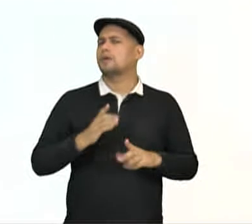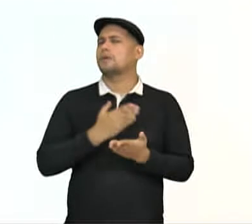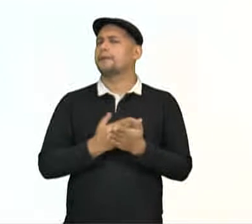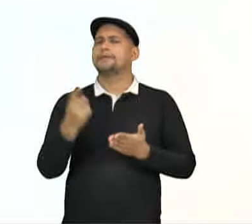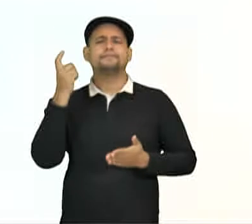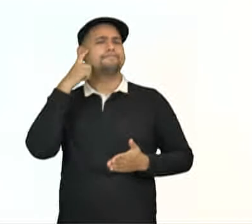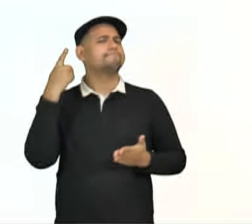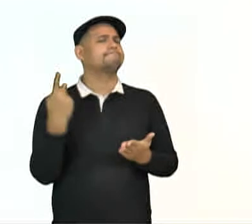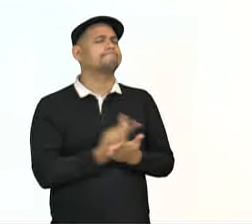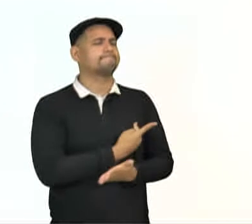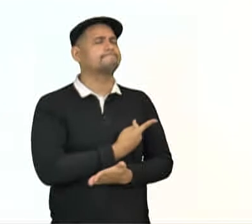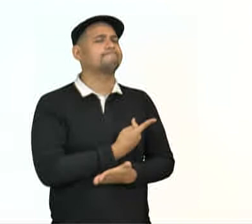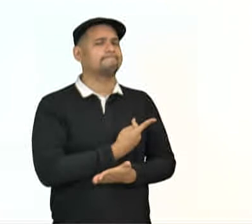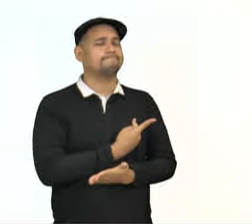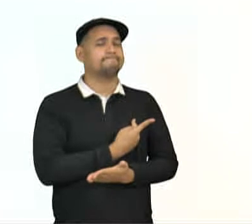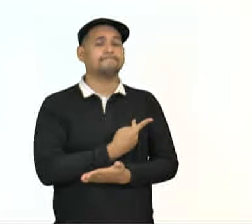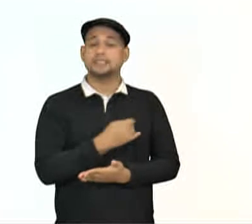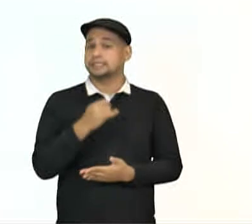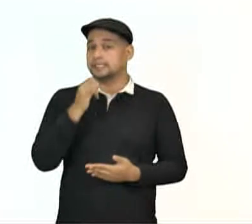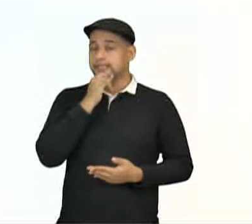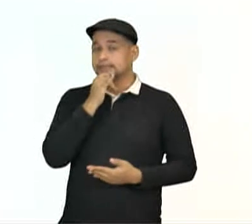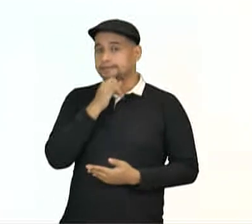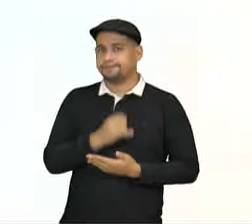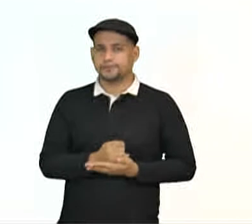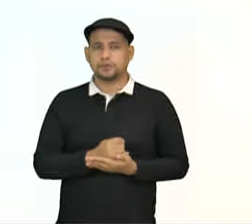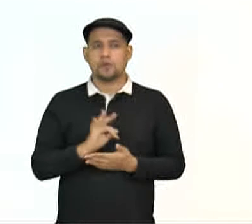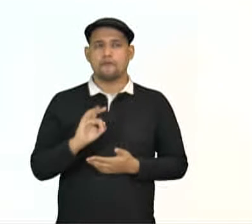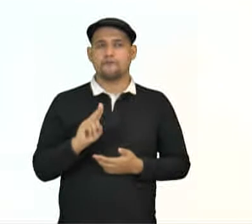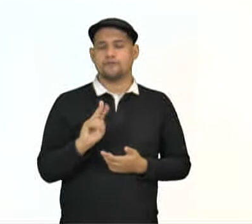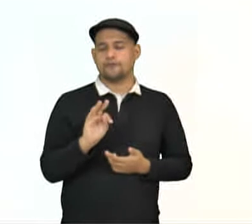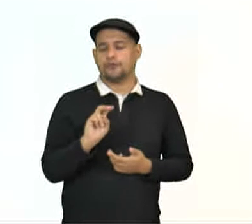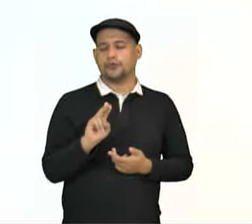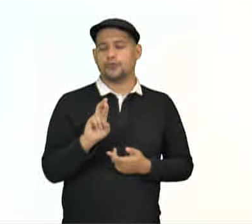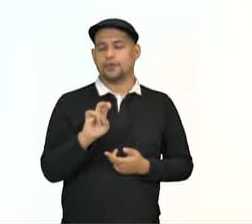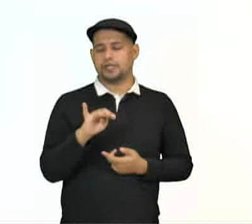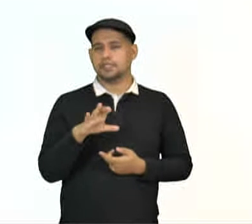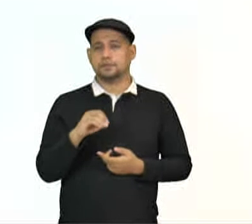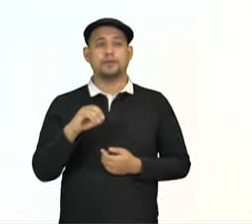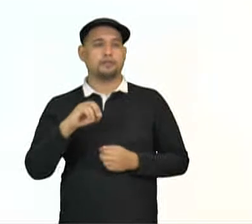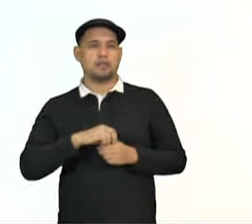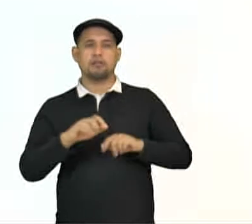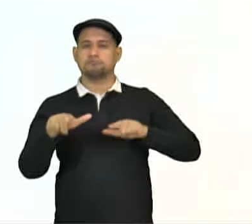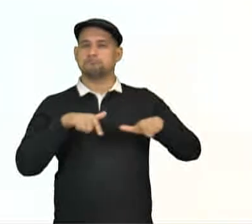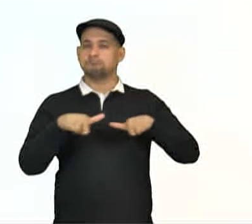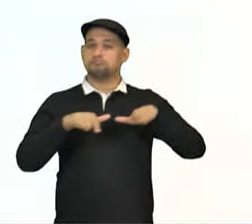primeiro erro. Futurismo, início. Nós temos aqui uma obra